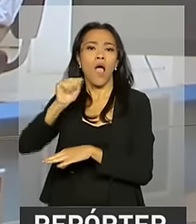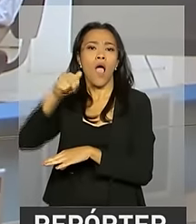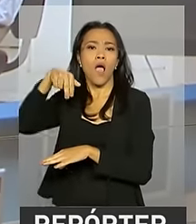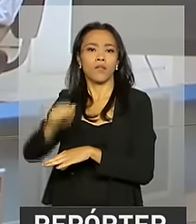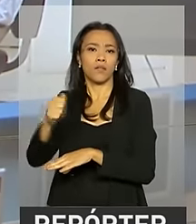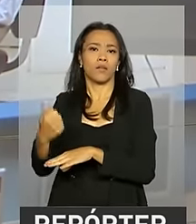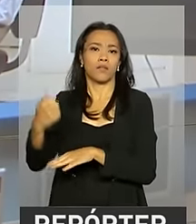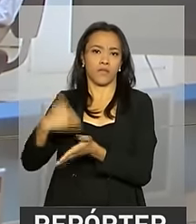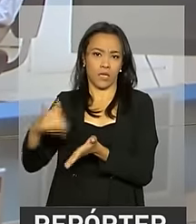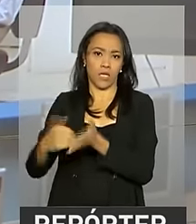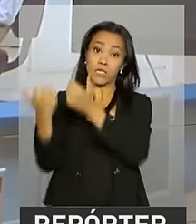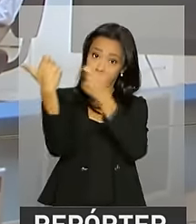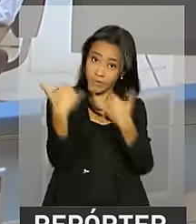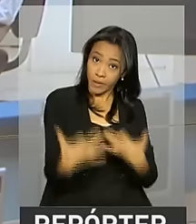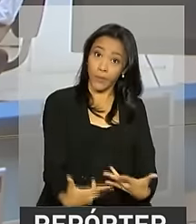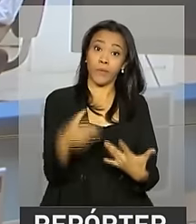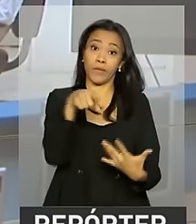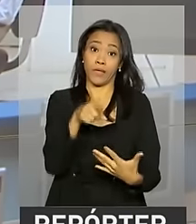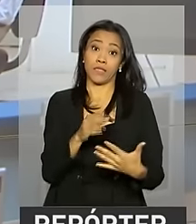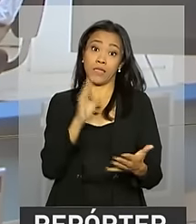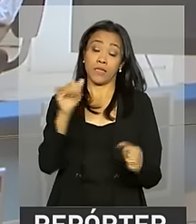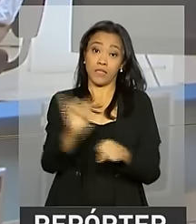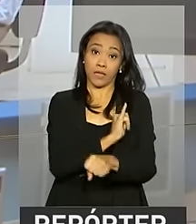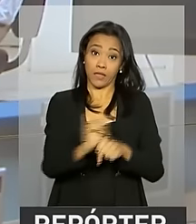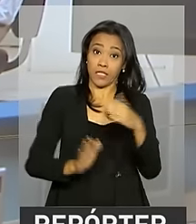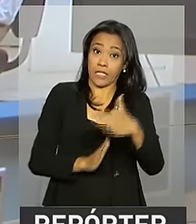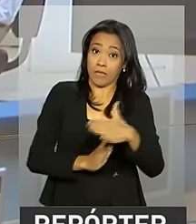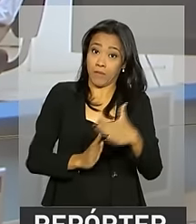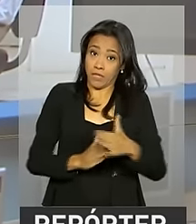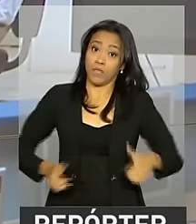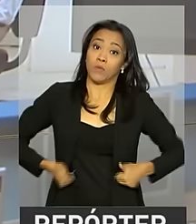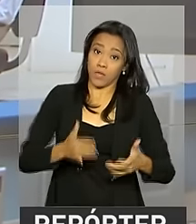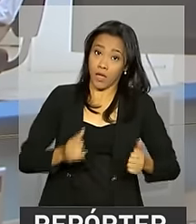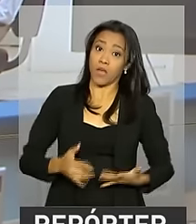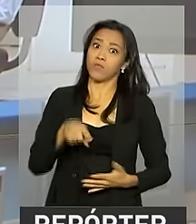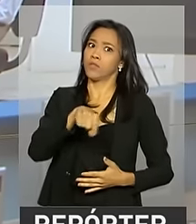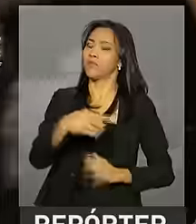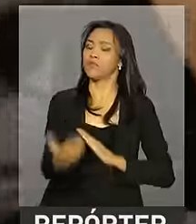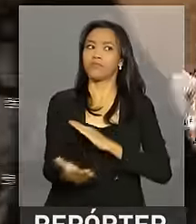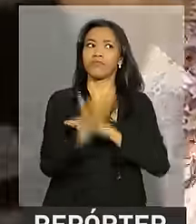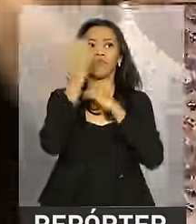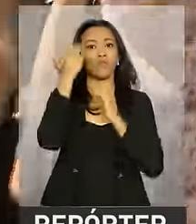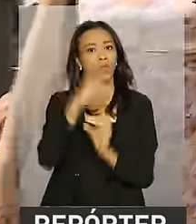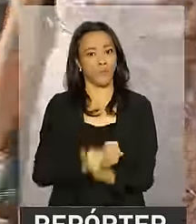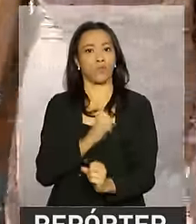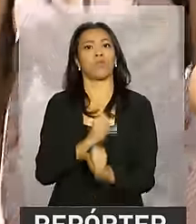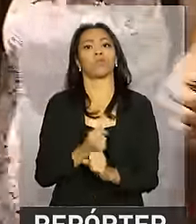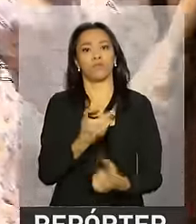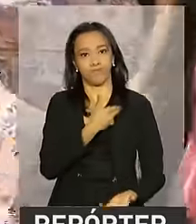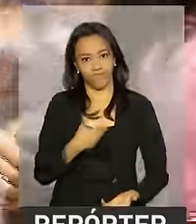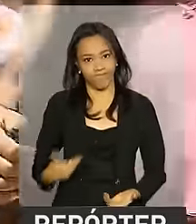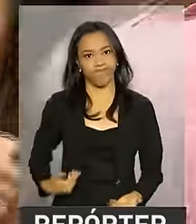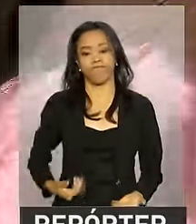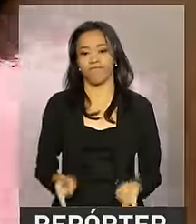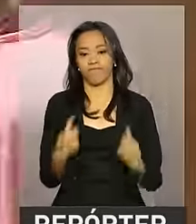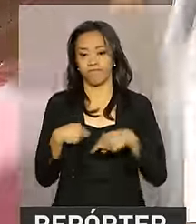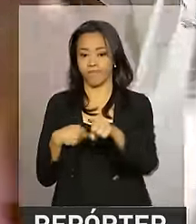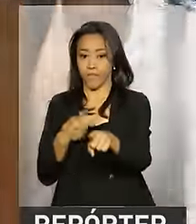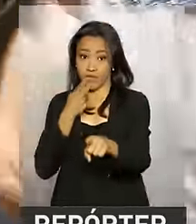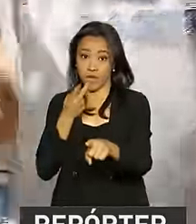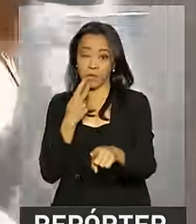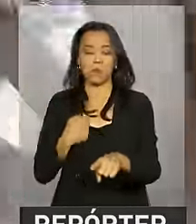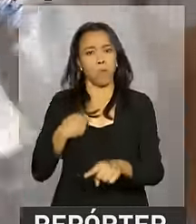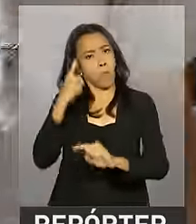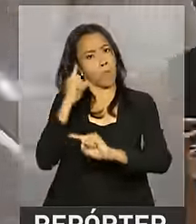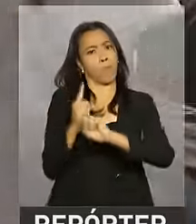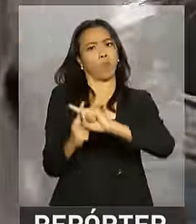medida que limita os gastos públicos vai ajudar no equilíbrio do orçamento após um Resultado positivo de mais